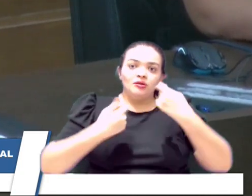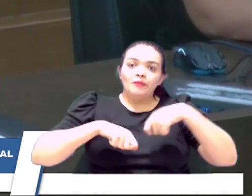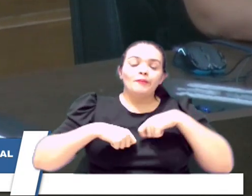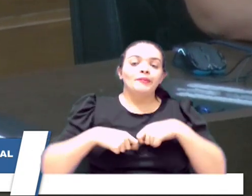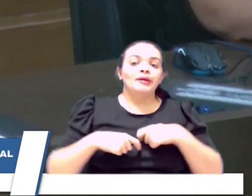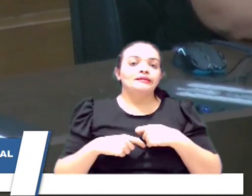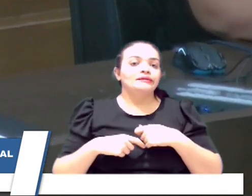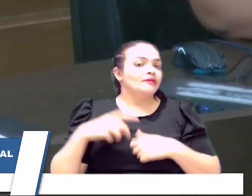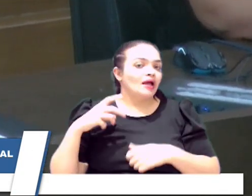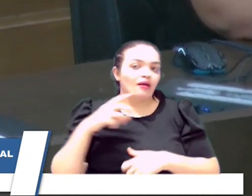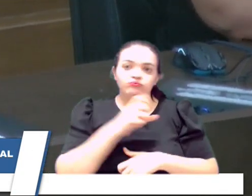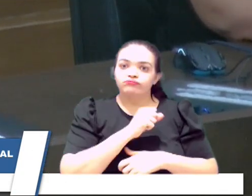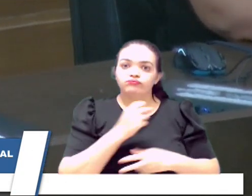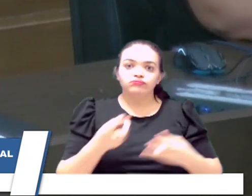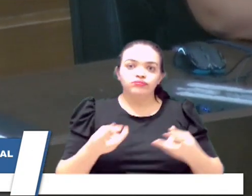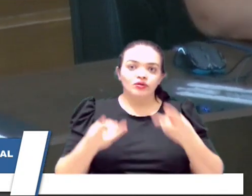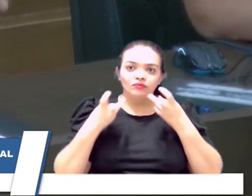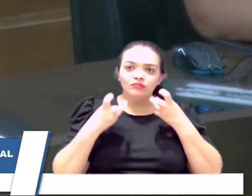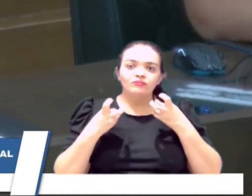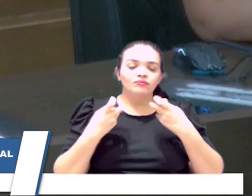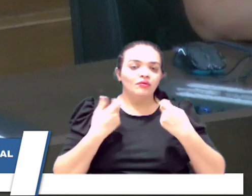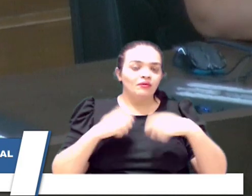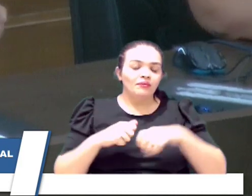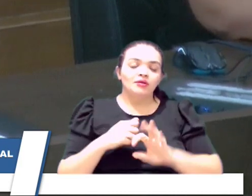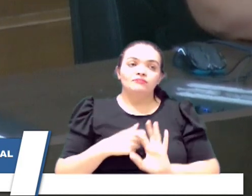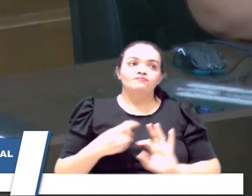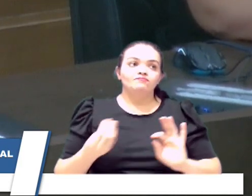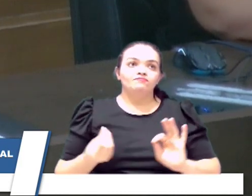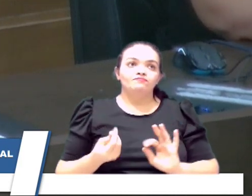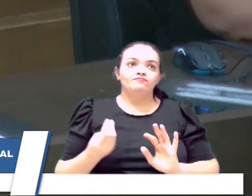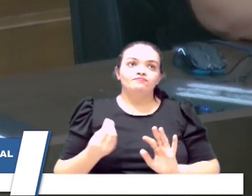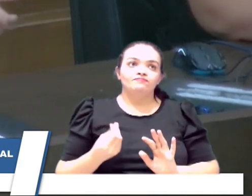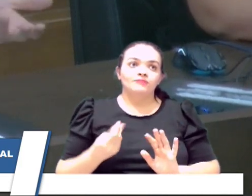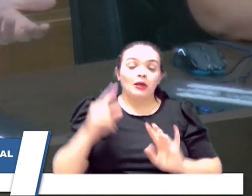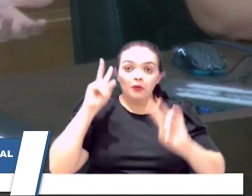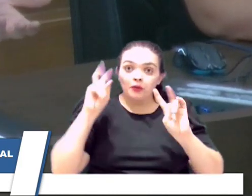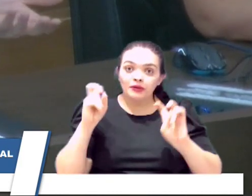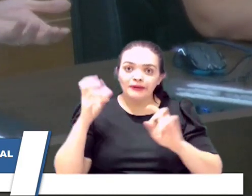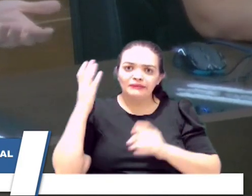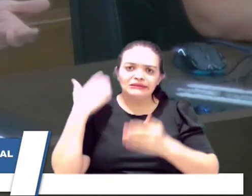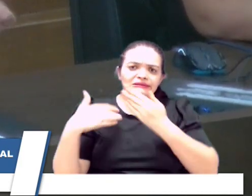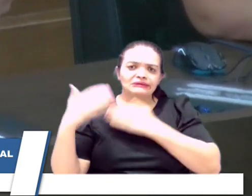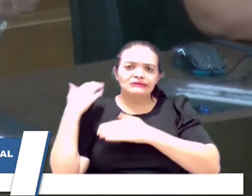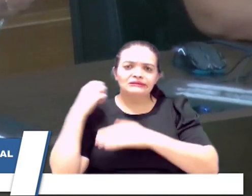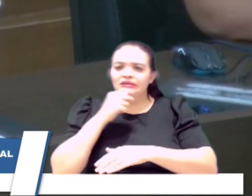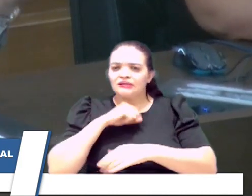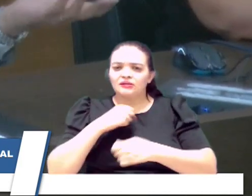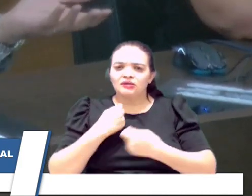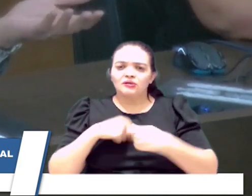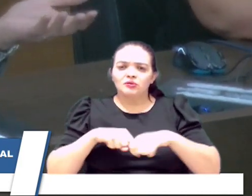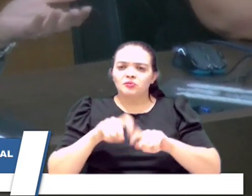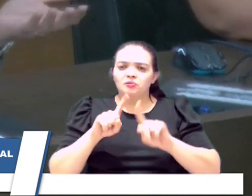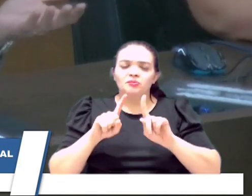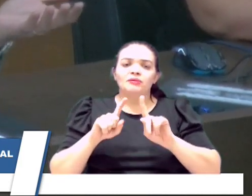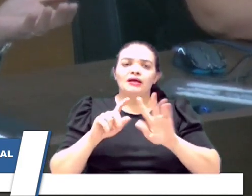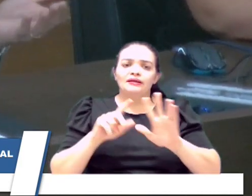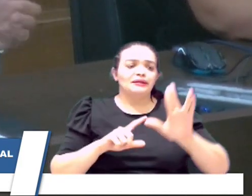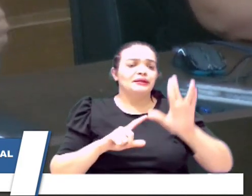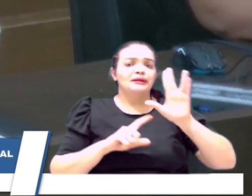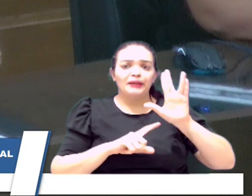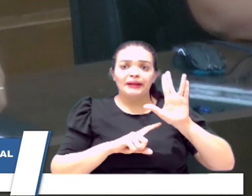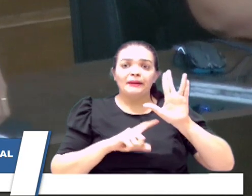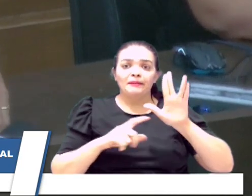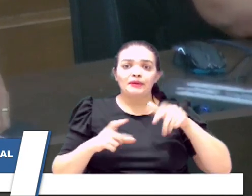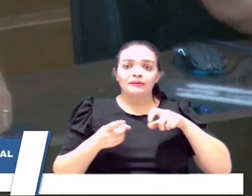cara, já precisava ser algo muito batido, né? Que não precisava de defesa mais da cannabis medicinal. Se eu